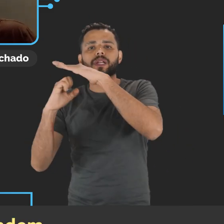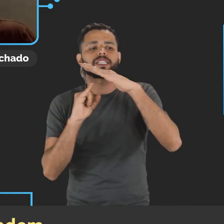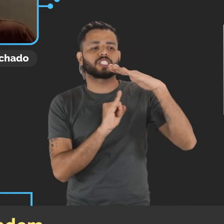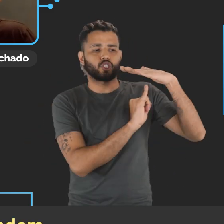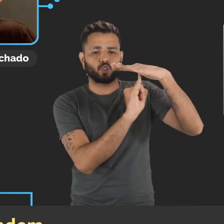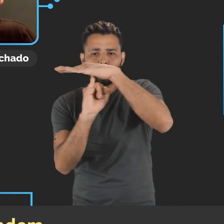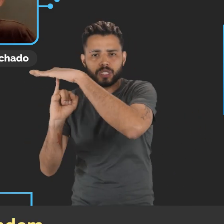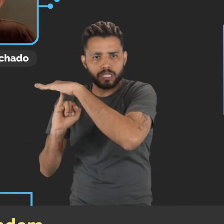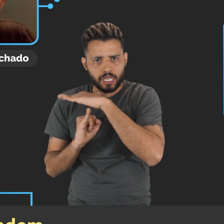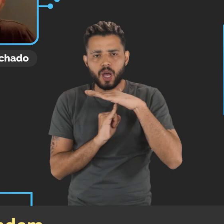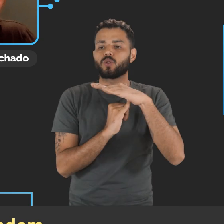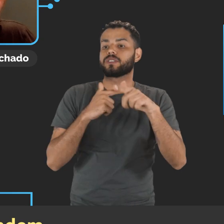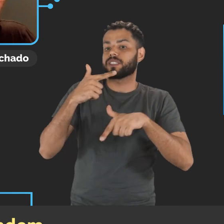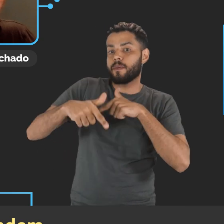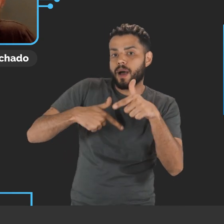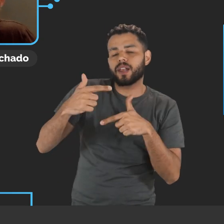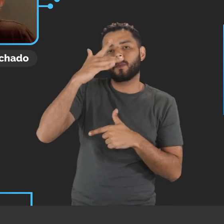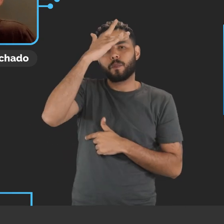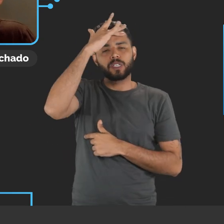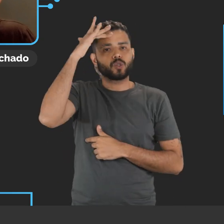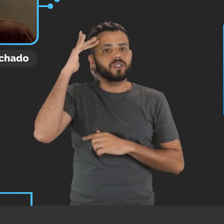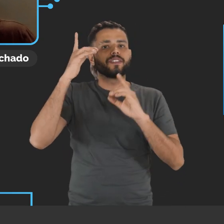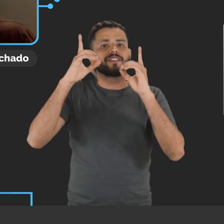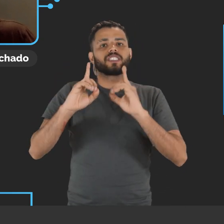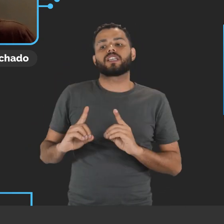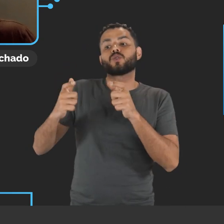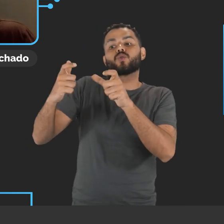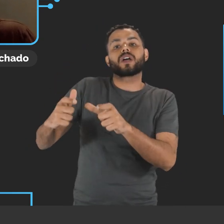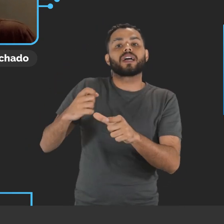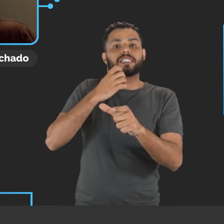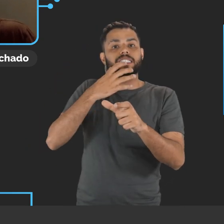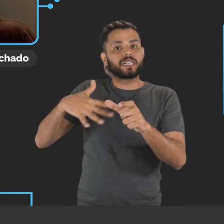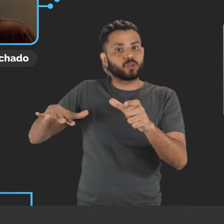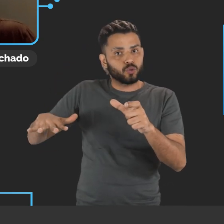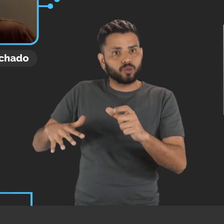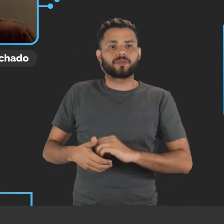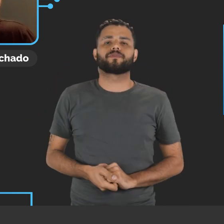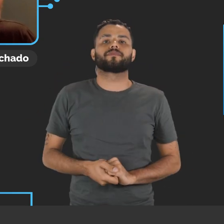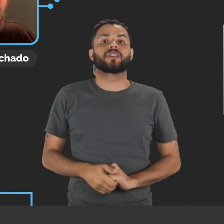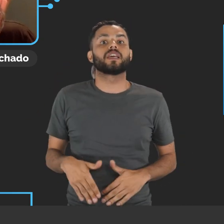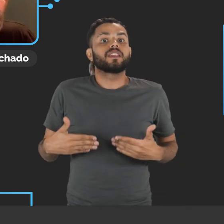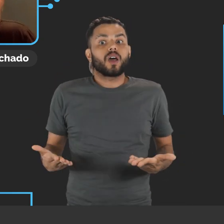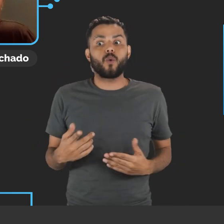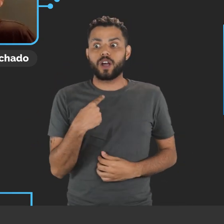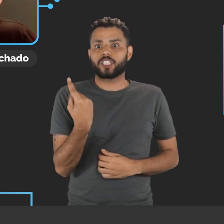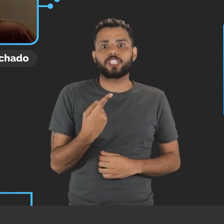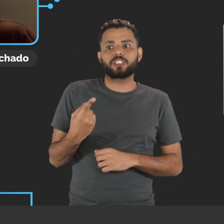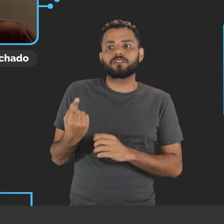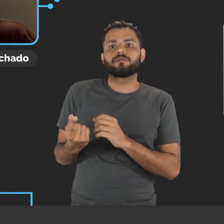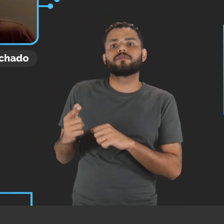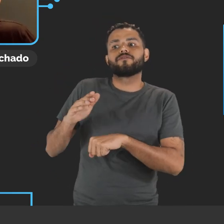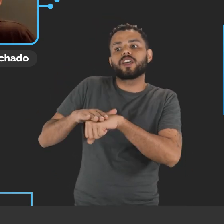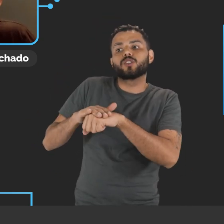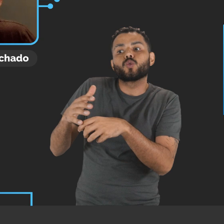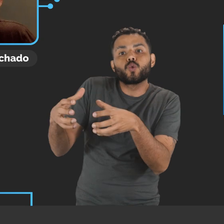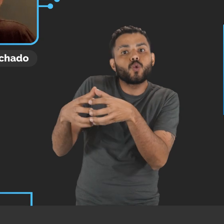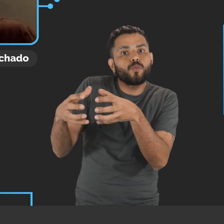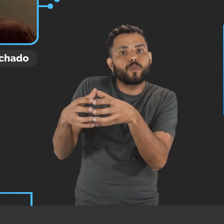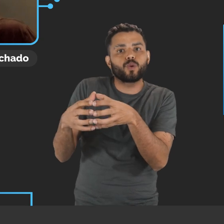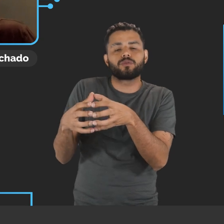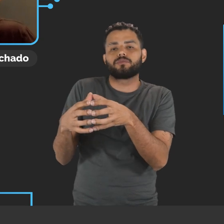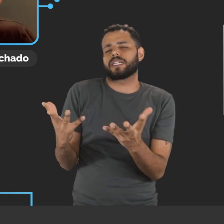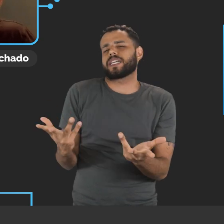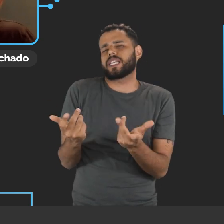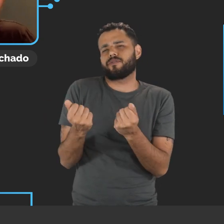que atendem, trabalham com pessoas com deficiência em Santos, e fizemos um grupo incrível, de